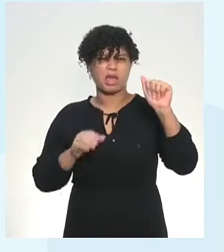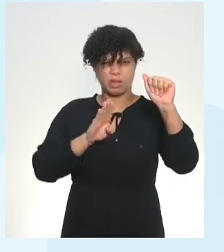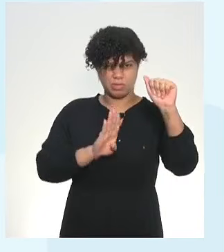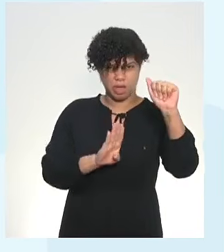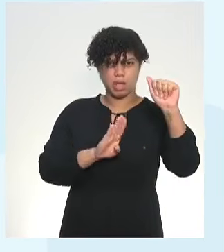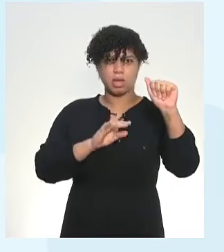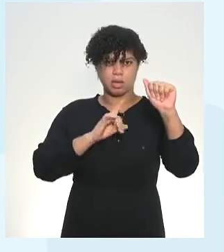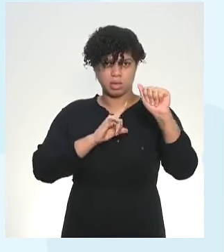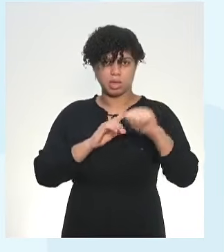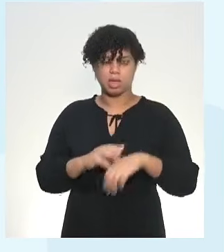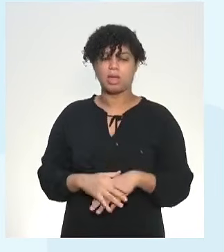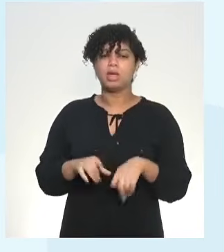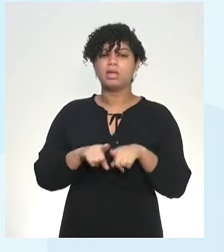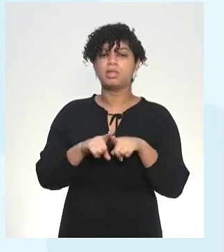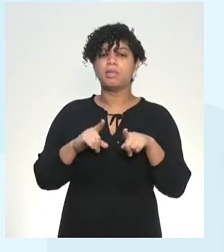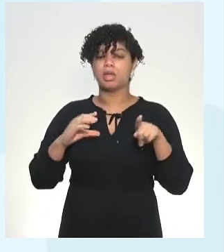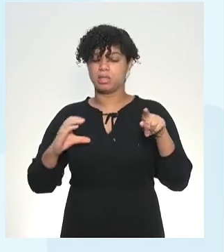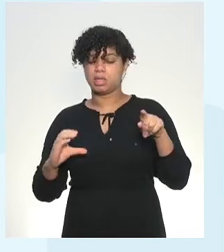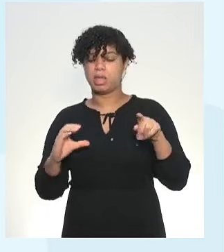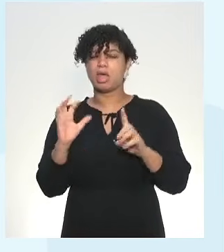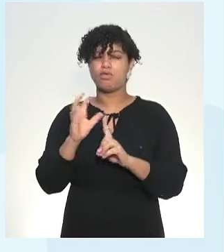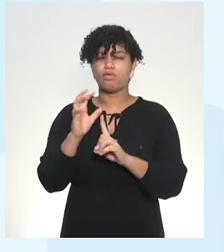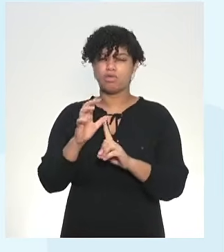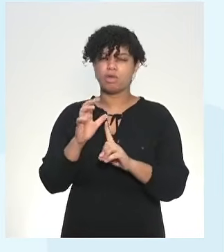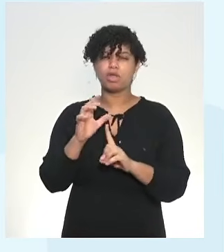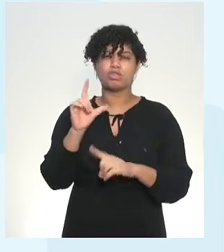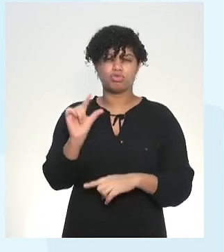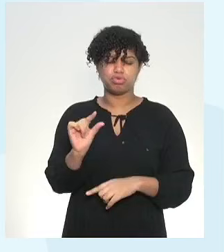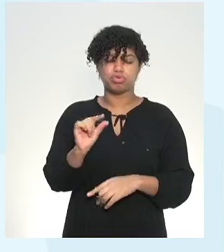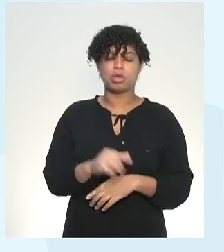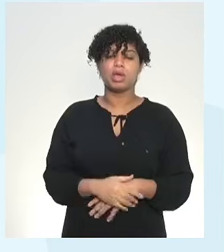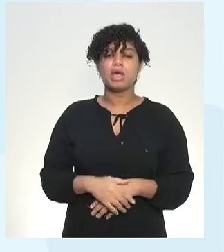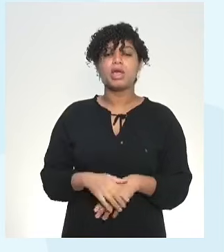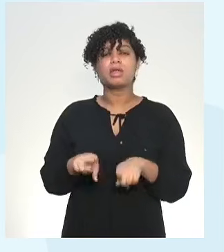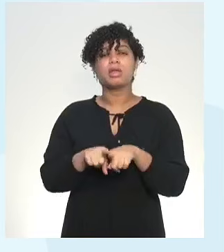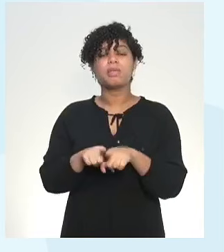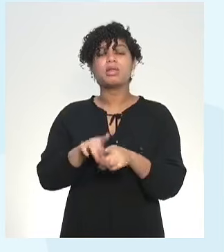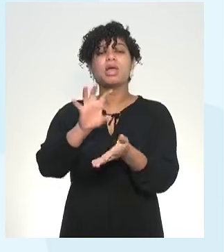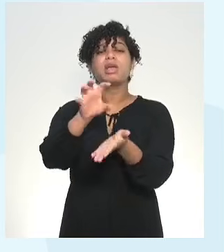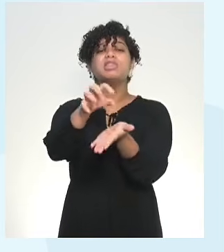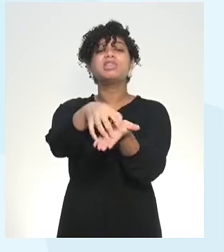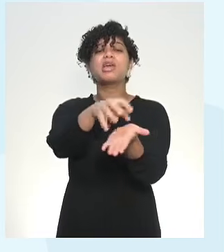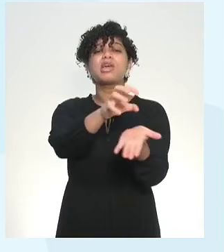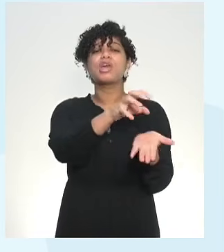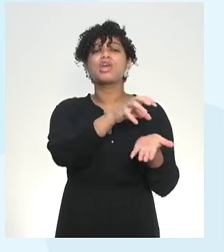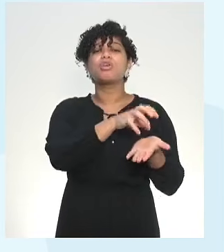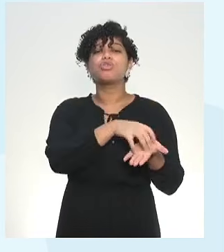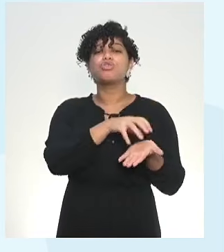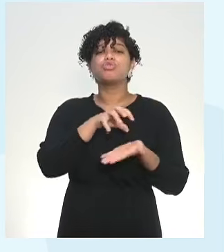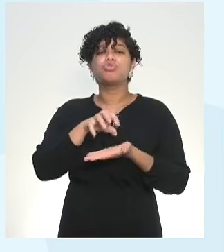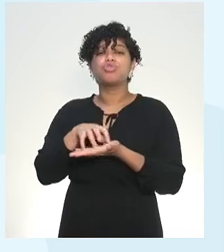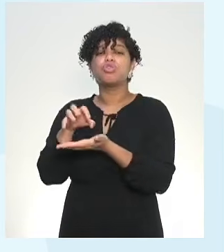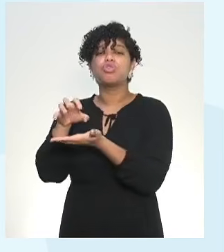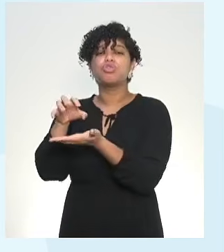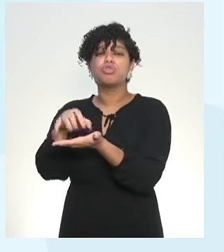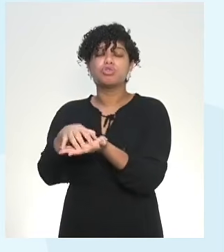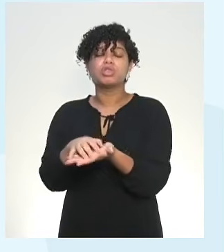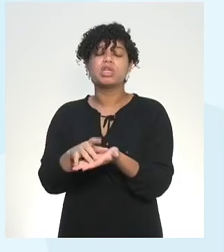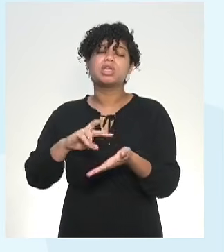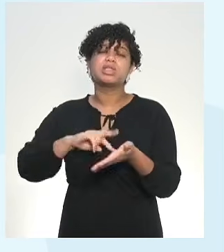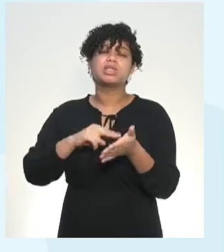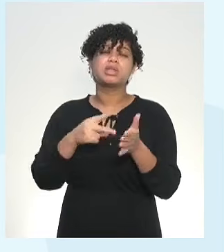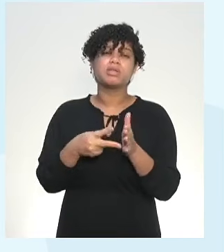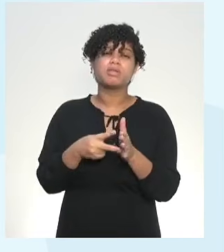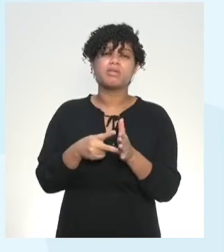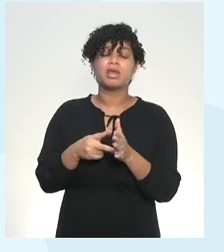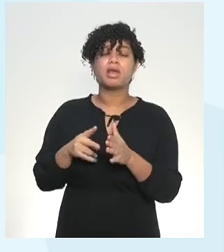capital regional C, com uma menor influência, e os centros, que são chamados aí de centros subregionais A e B, e o centro